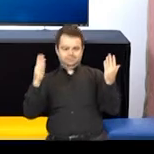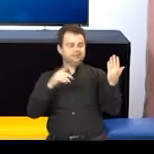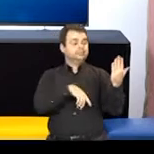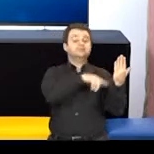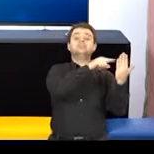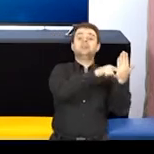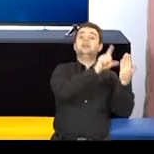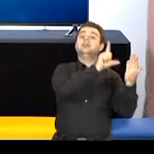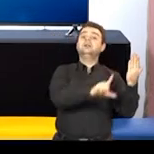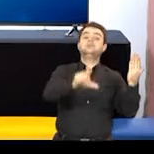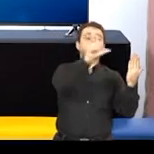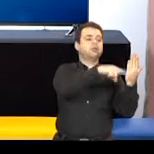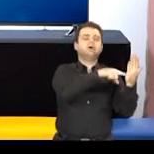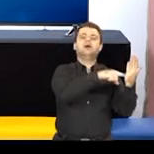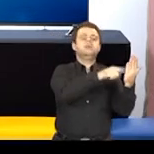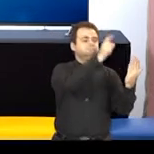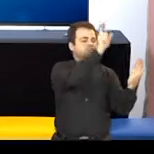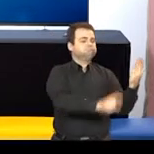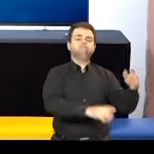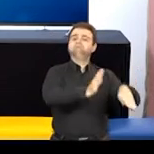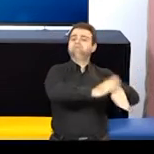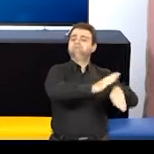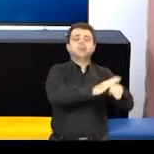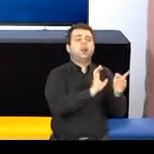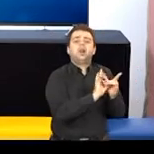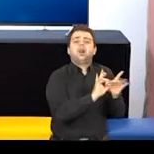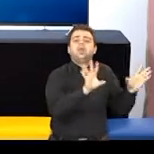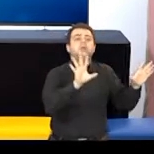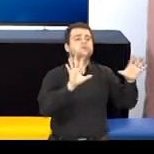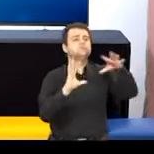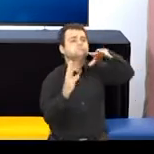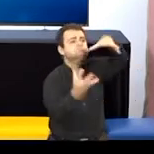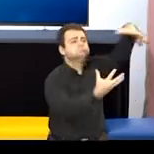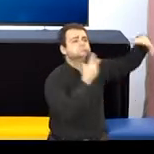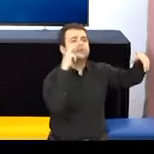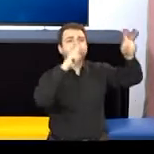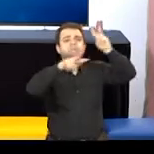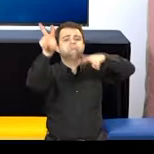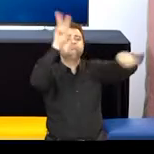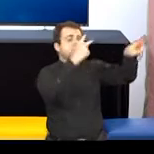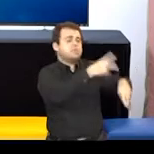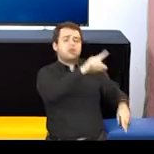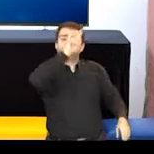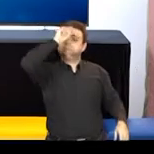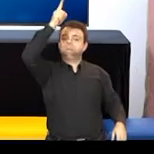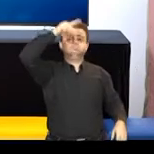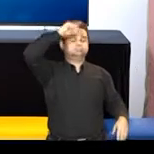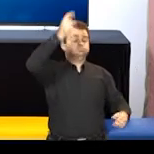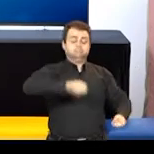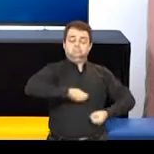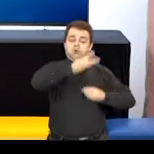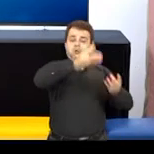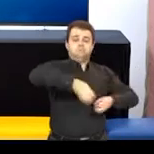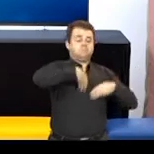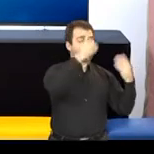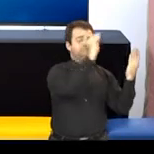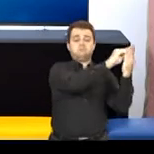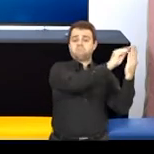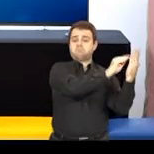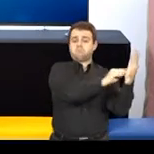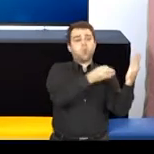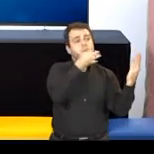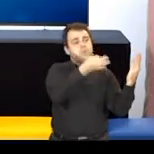texto literário ele tem essa liberdade para o autor retratar o mundo de todas as formas que ele acha conveniente, de acordo com a opinião